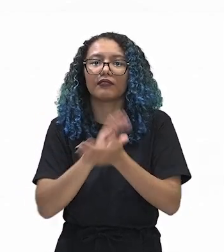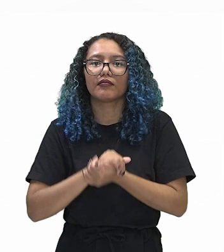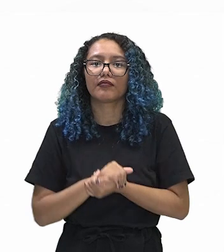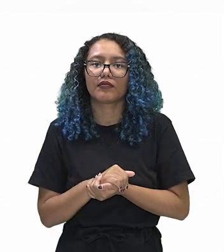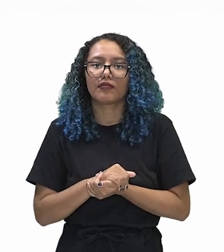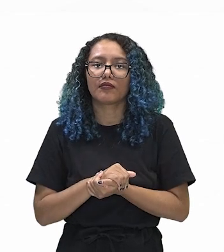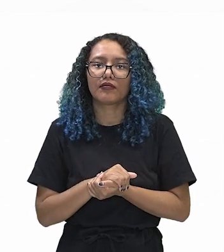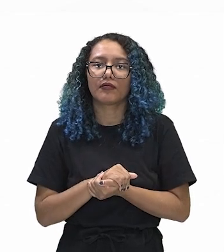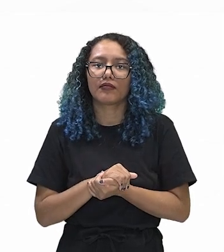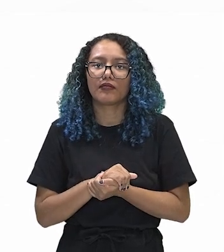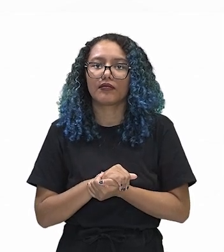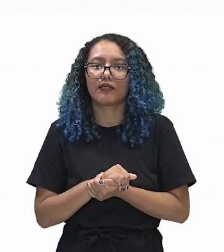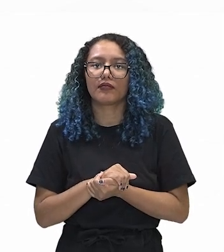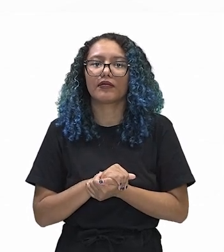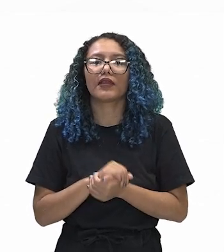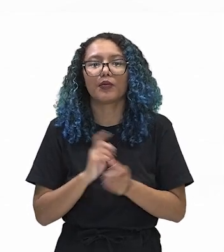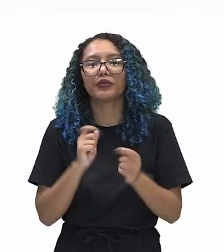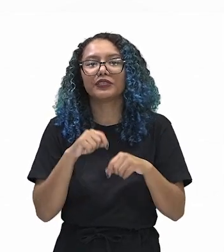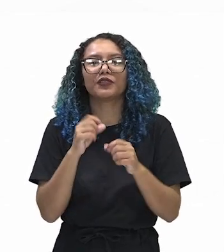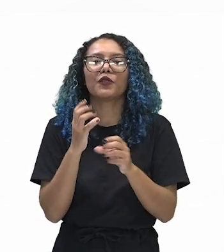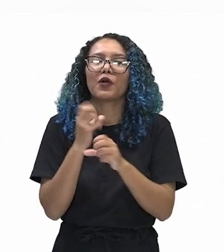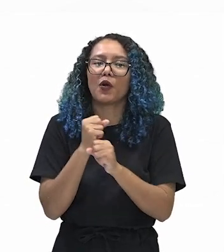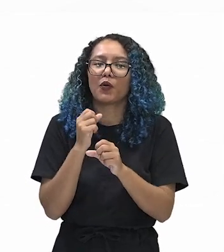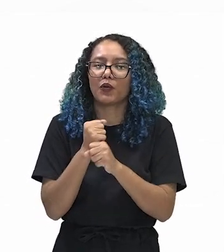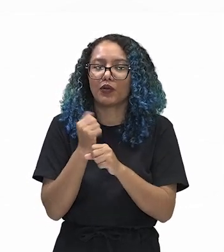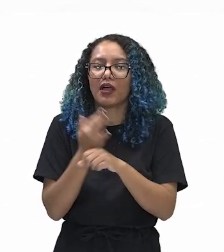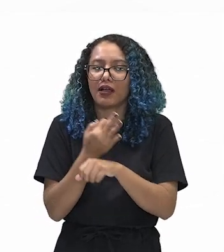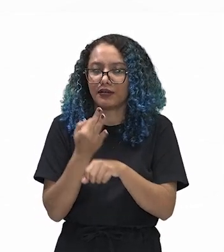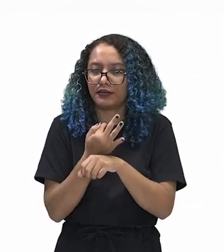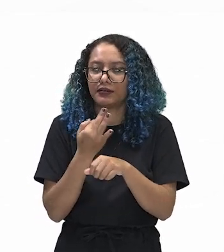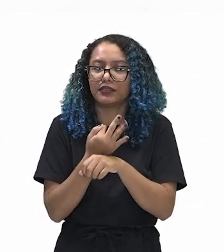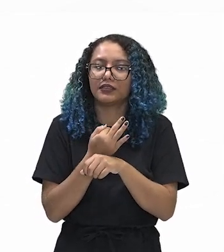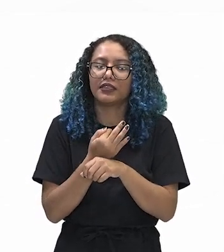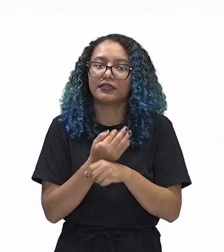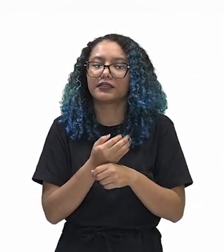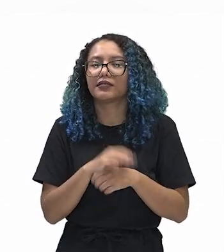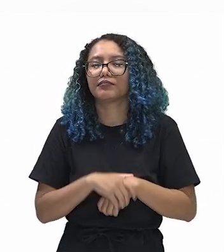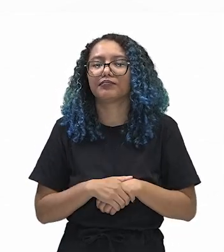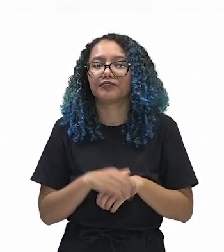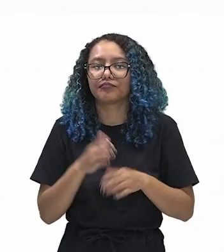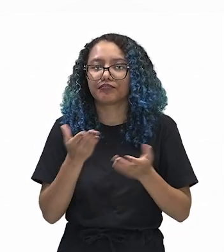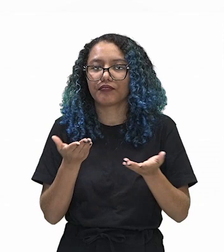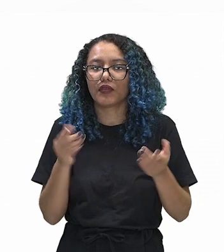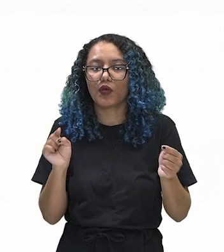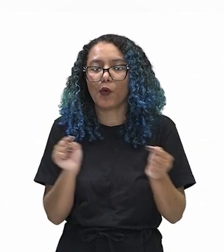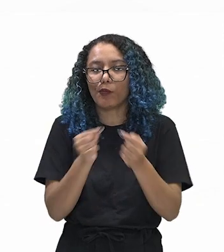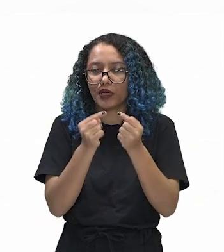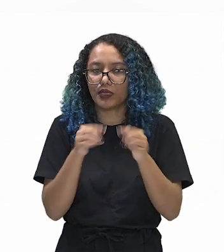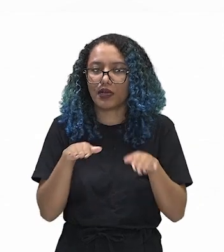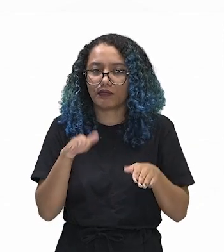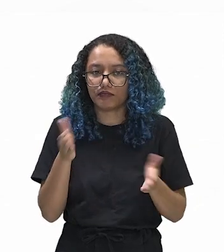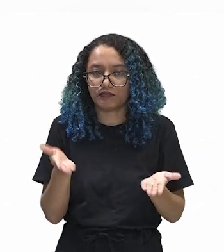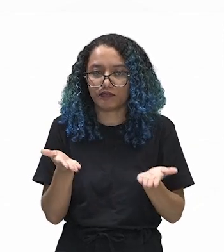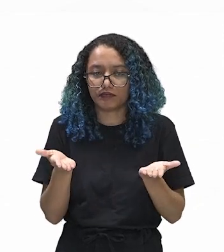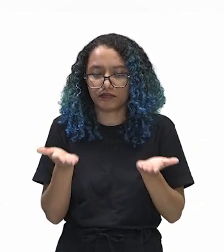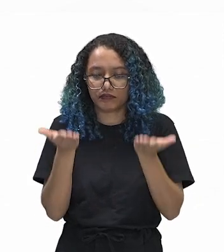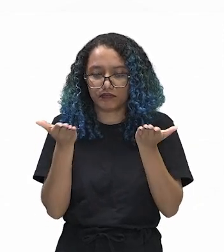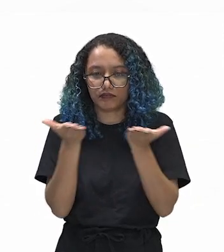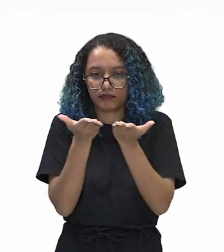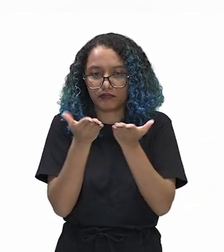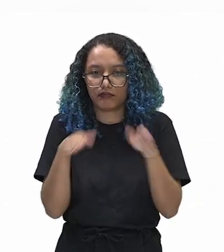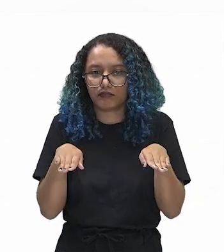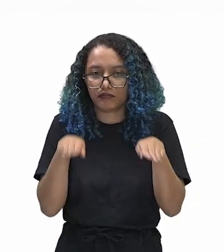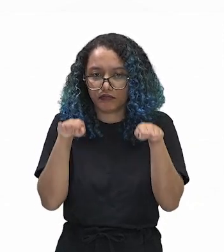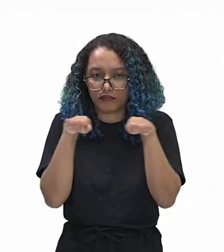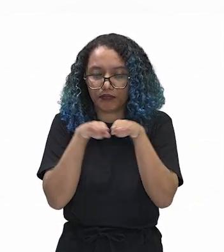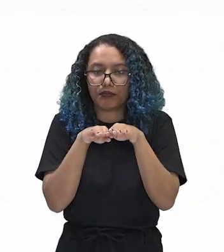resistência equivalente dela. Muito bacana, né, pessoal? Então, aí duas tecnologias já que nós exploramos que